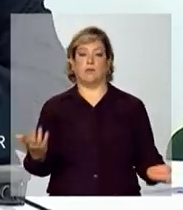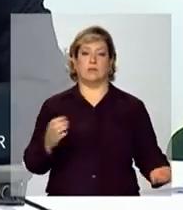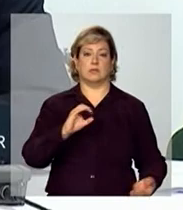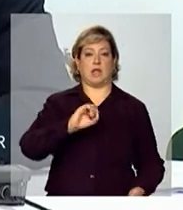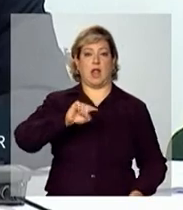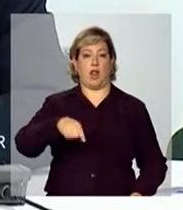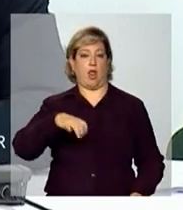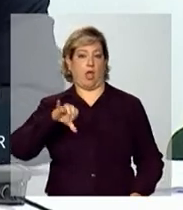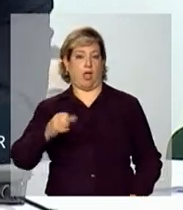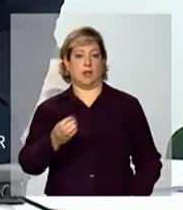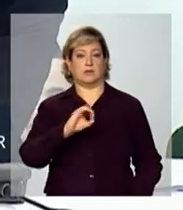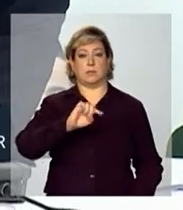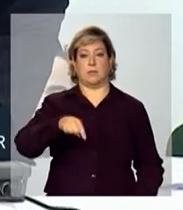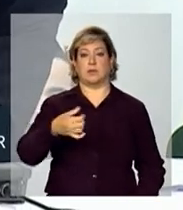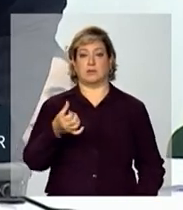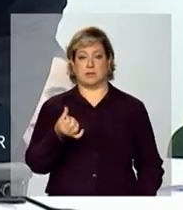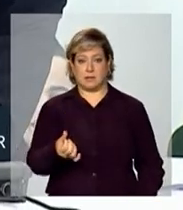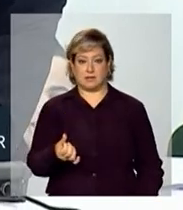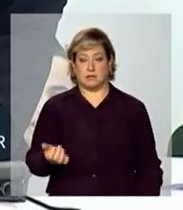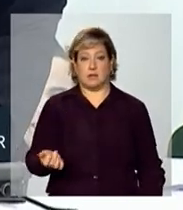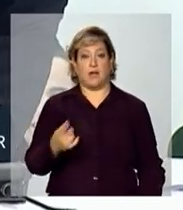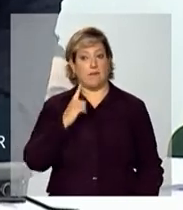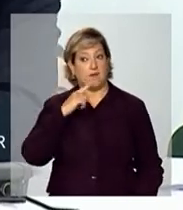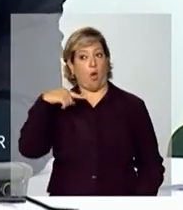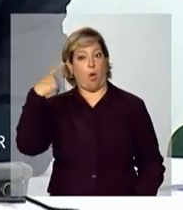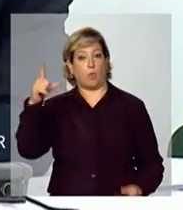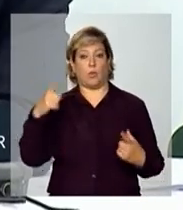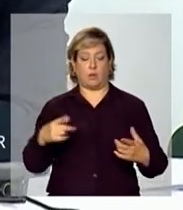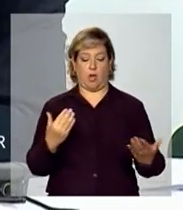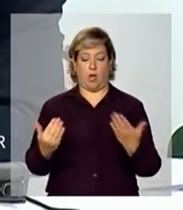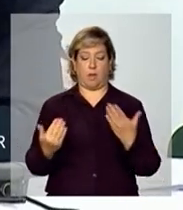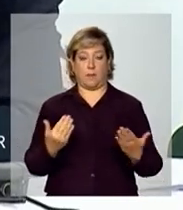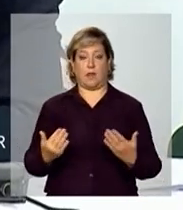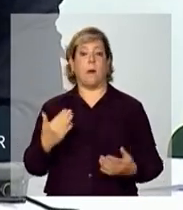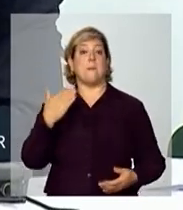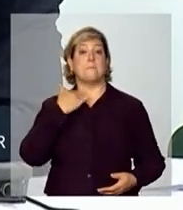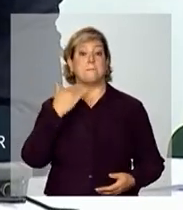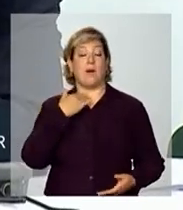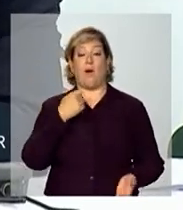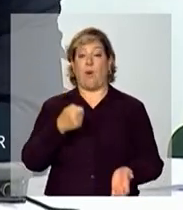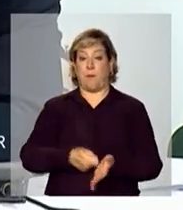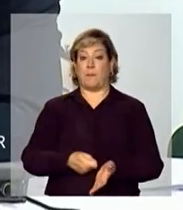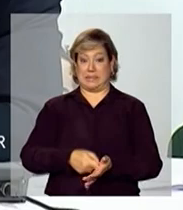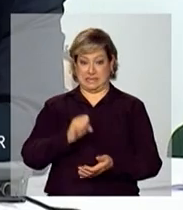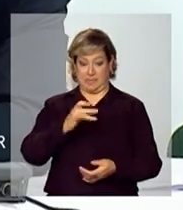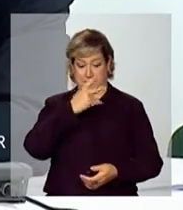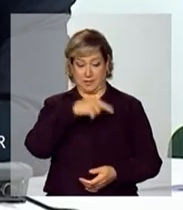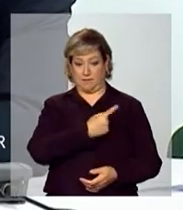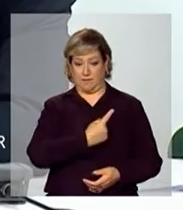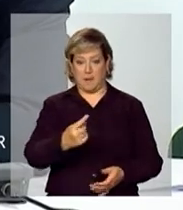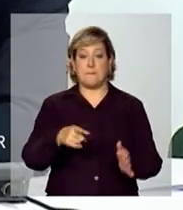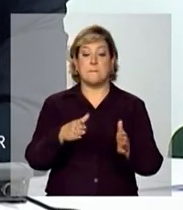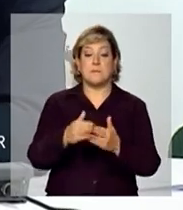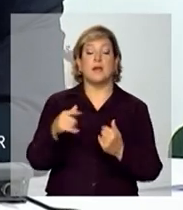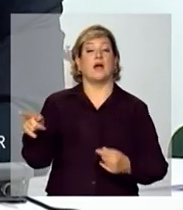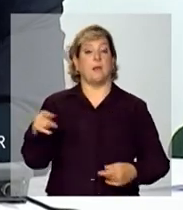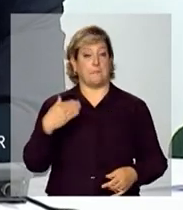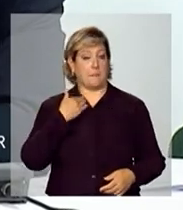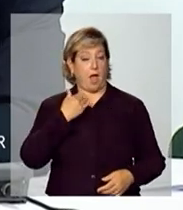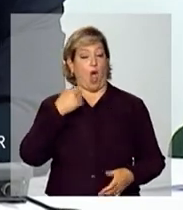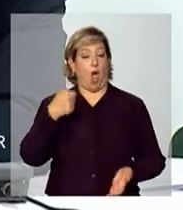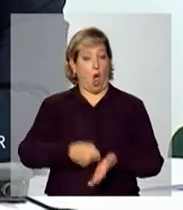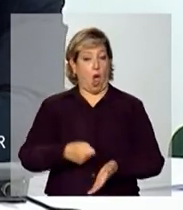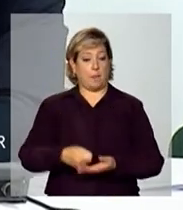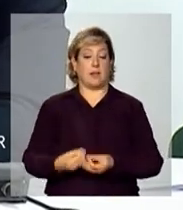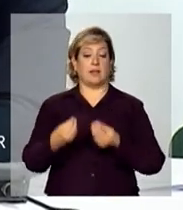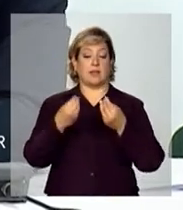0.6 ele é outra agência incomparável o banco é obrigado se ele pedir ele tem que pedir a entregar essa planilha para